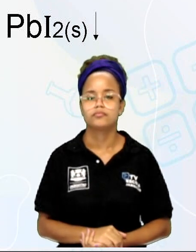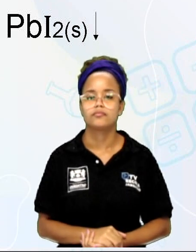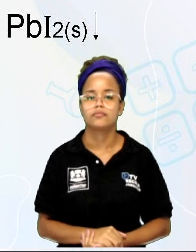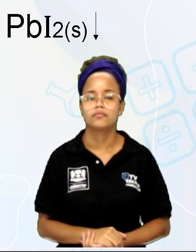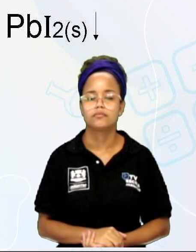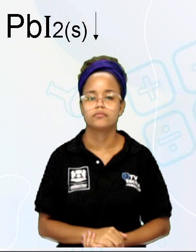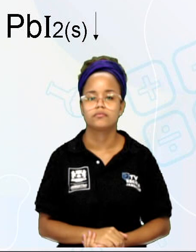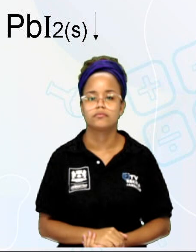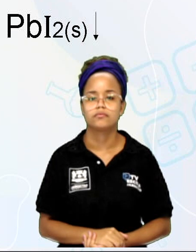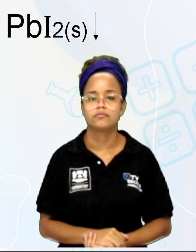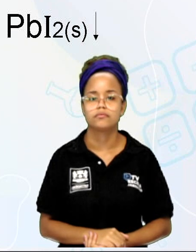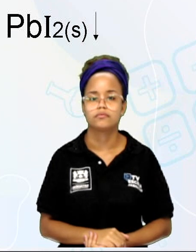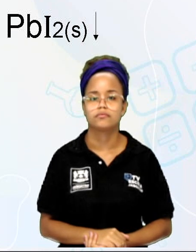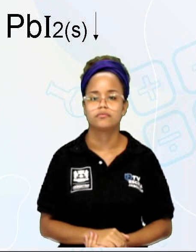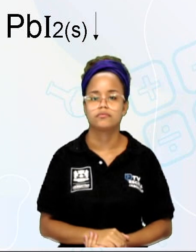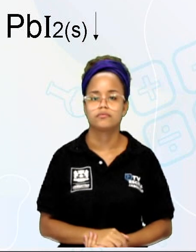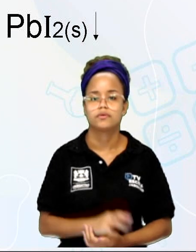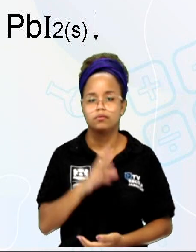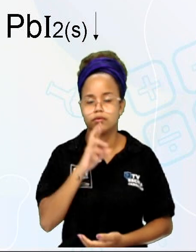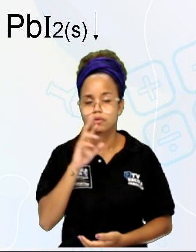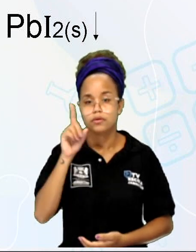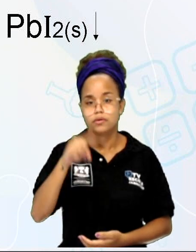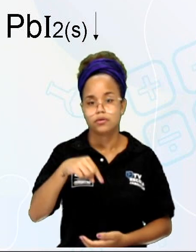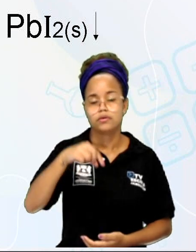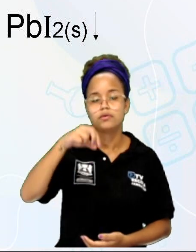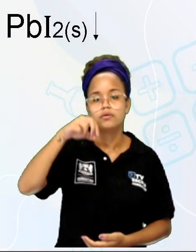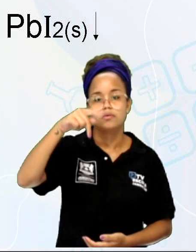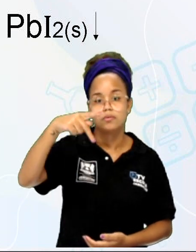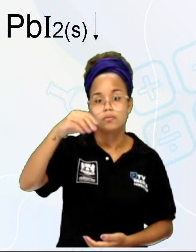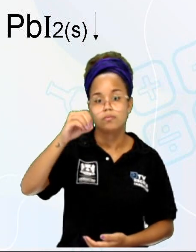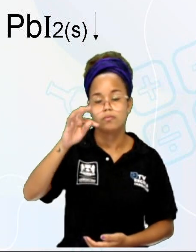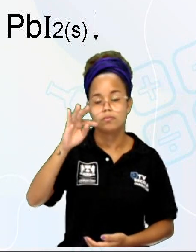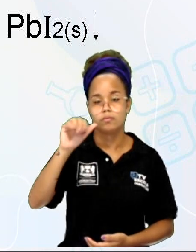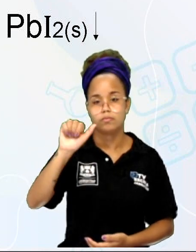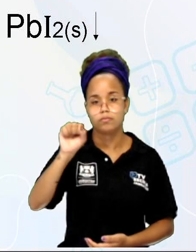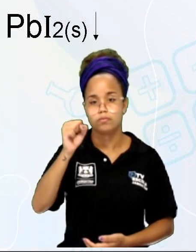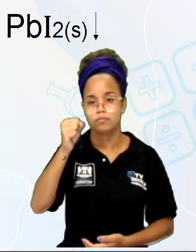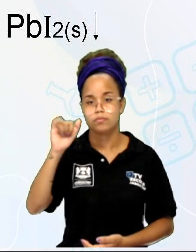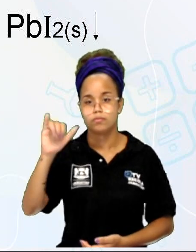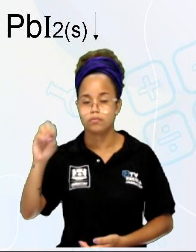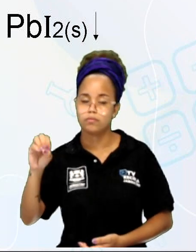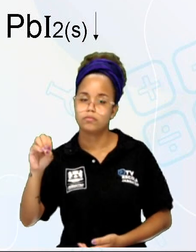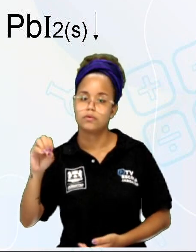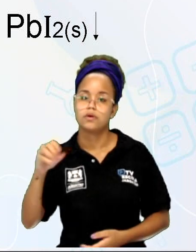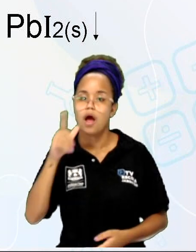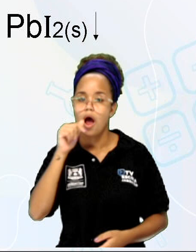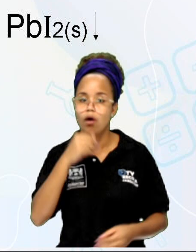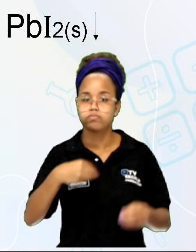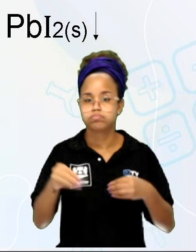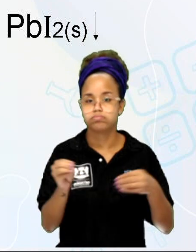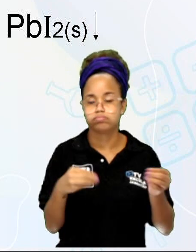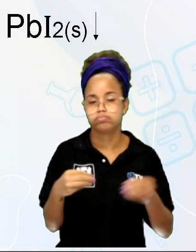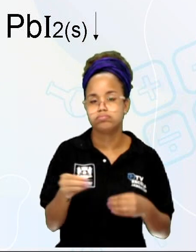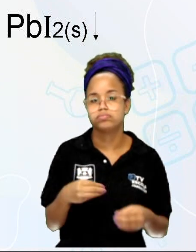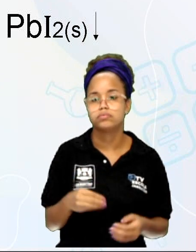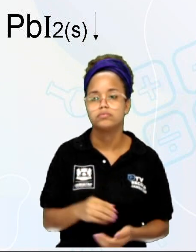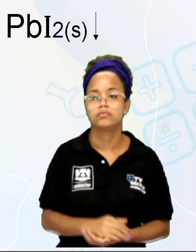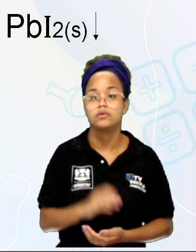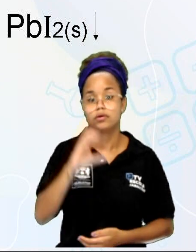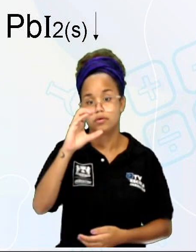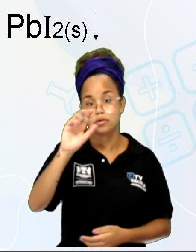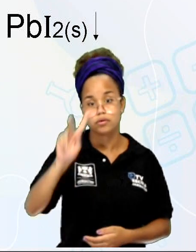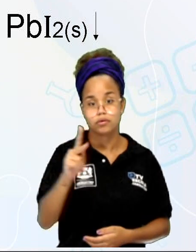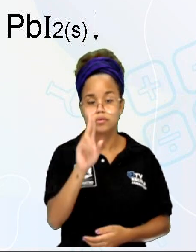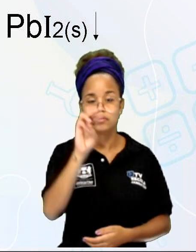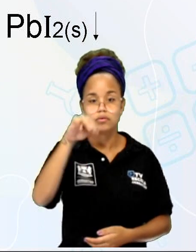dar nitrato de potássio em meio aquoso e iodeto de chumbo. Só voltando aqui